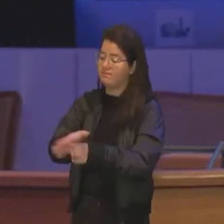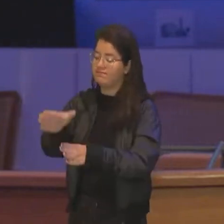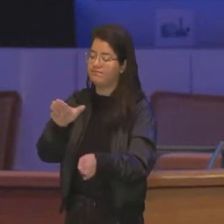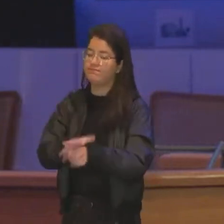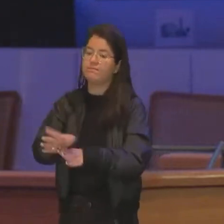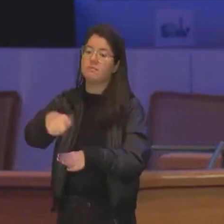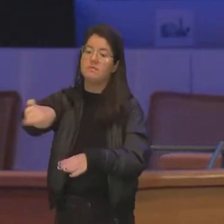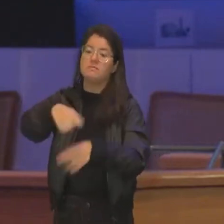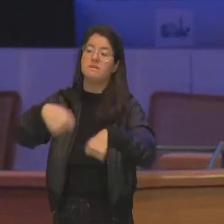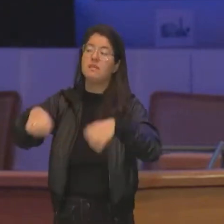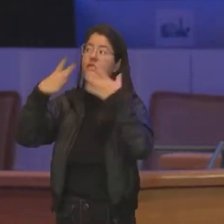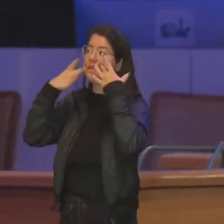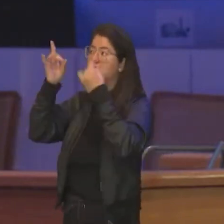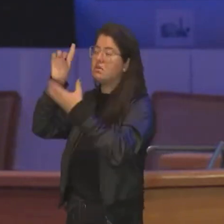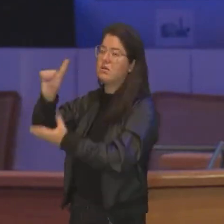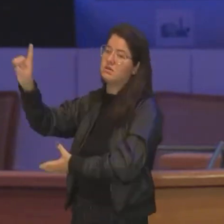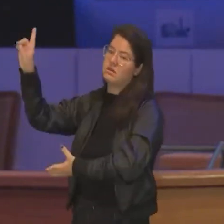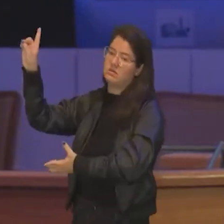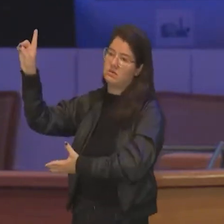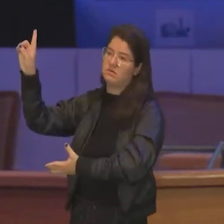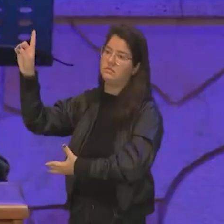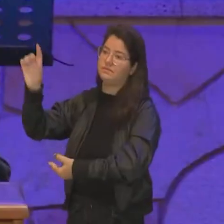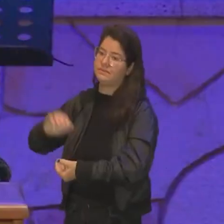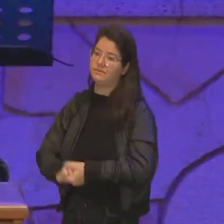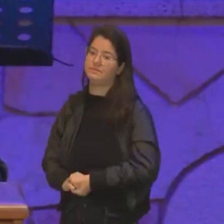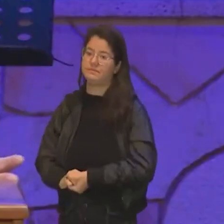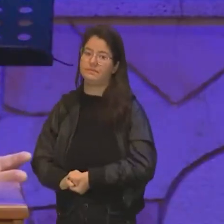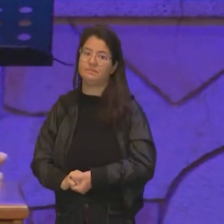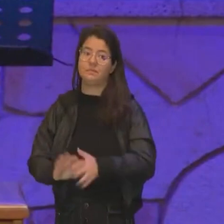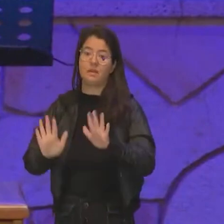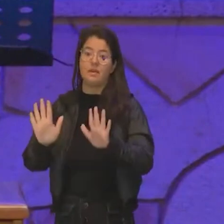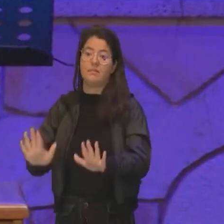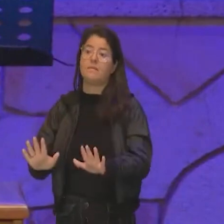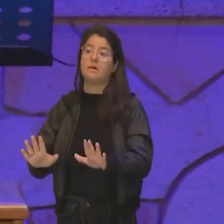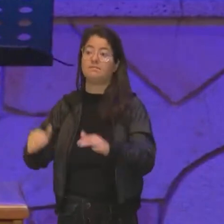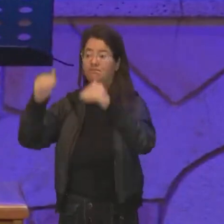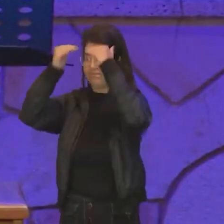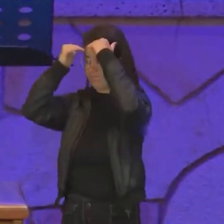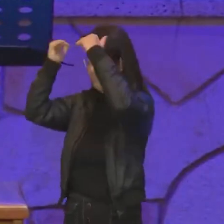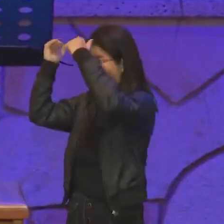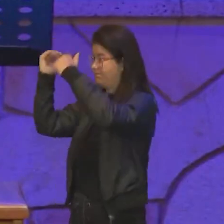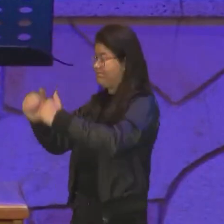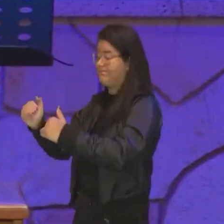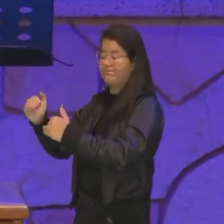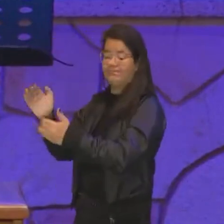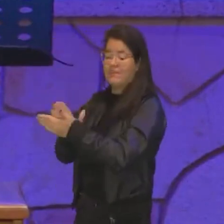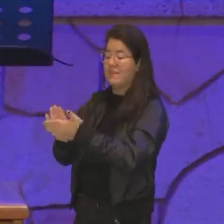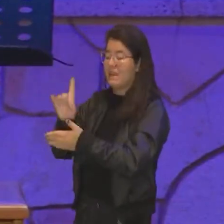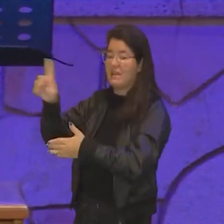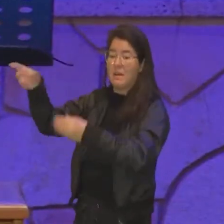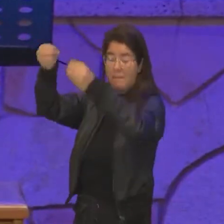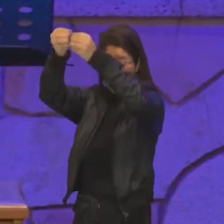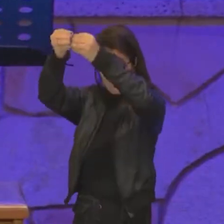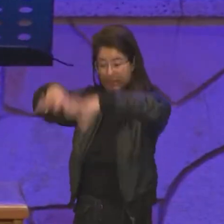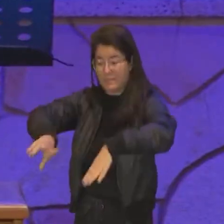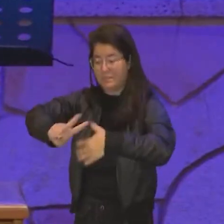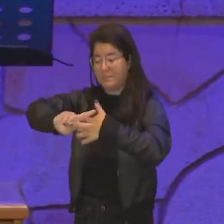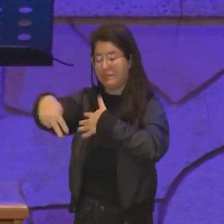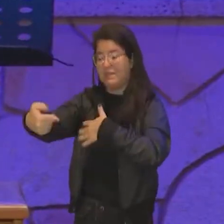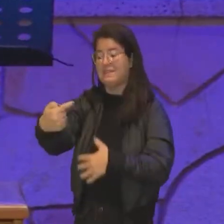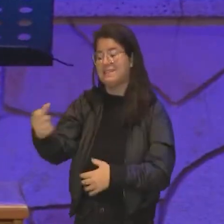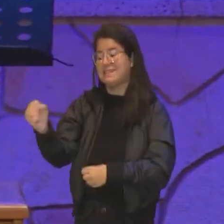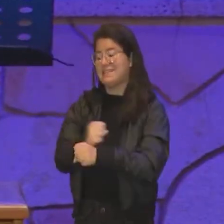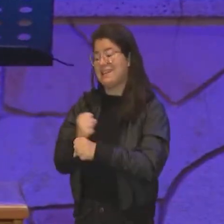Escutem o que Deus está falando com vocês. Mas a desobediência provocou prejuízos. 70 anos foi